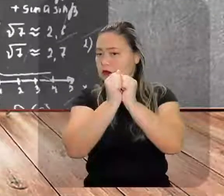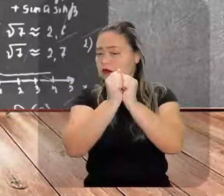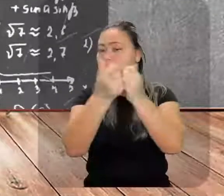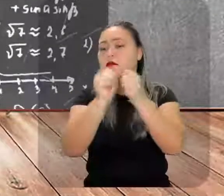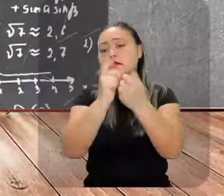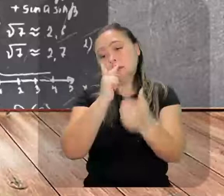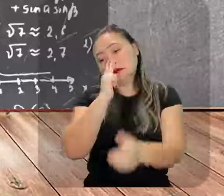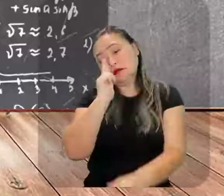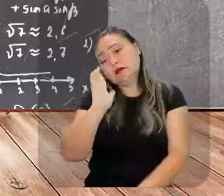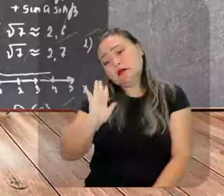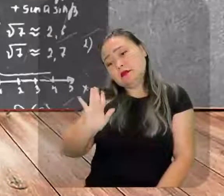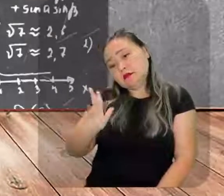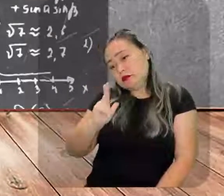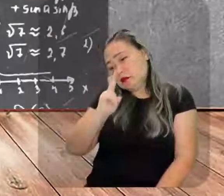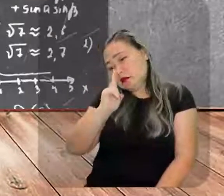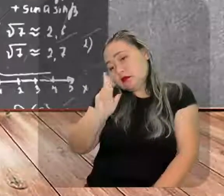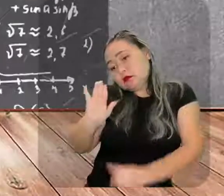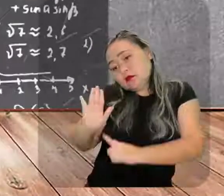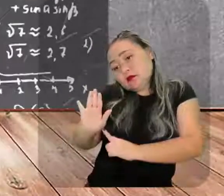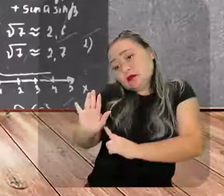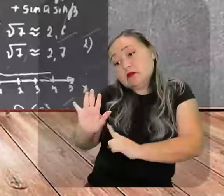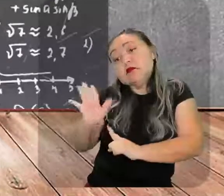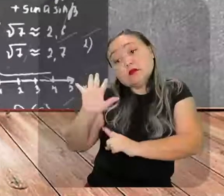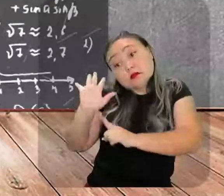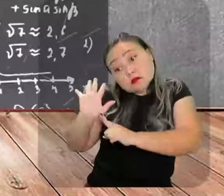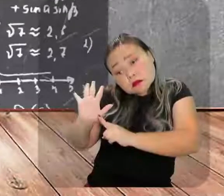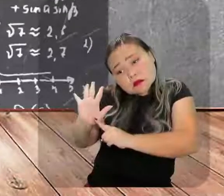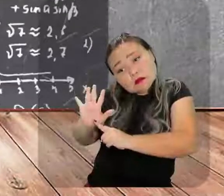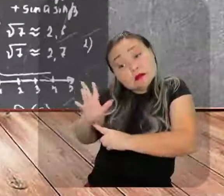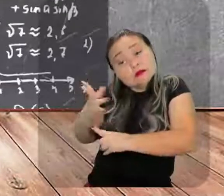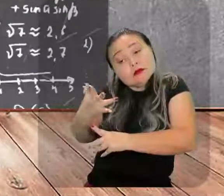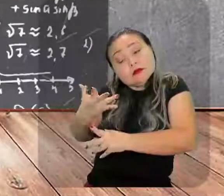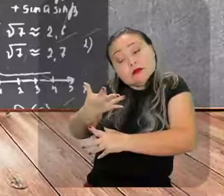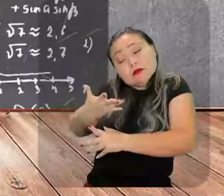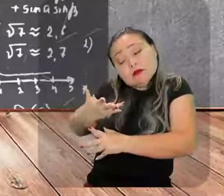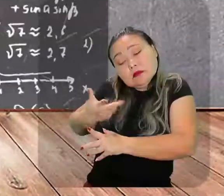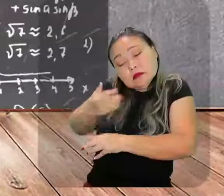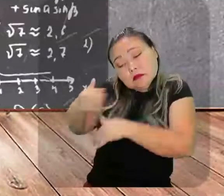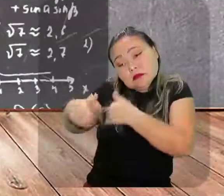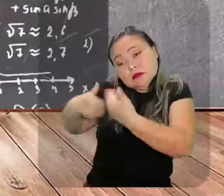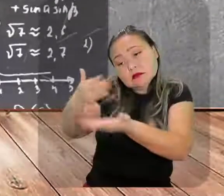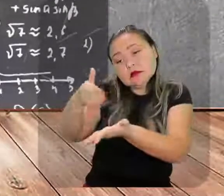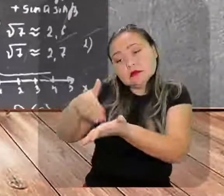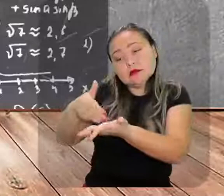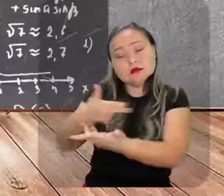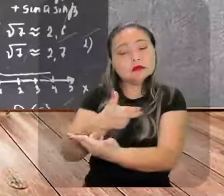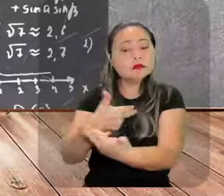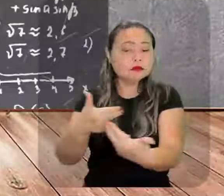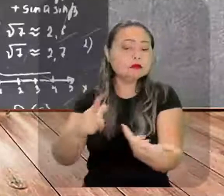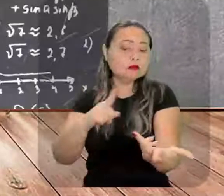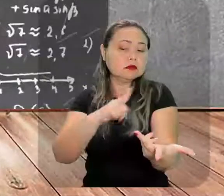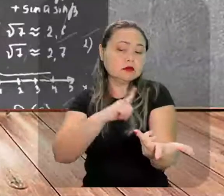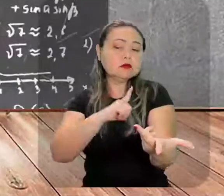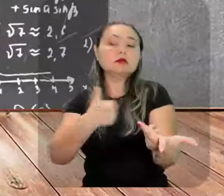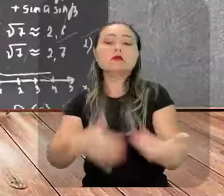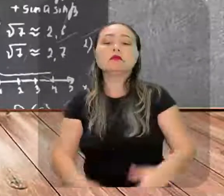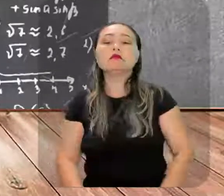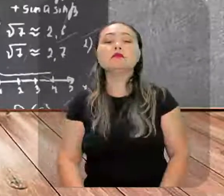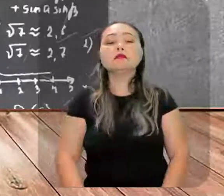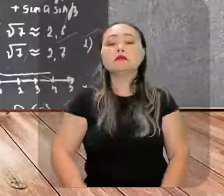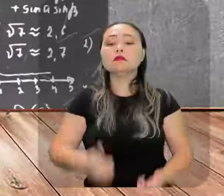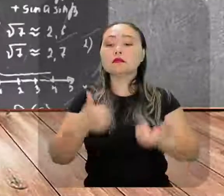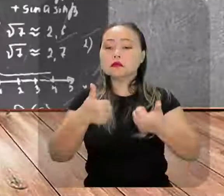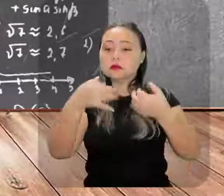Parece despedida já, né? Não, calma aí. Segura um pouquinho, segura a emoção. Até o final tem muita coisa, muita água para rolar debaixo da ponte, tá